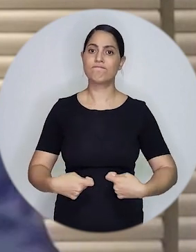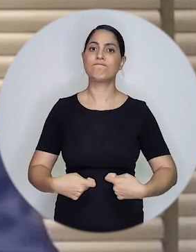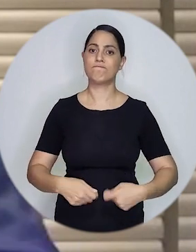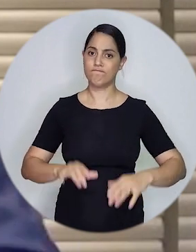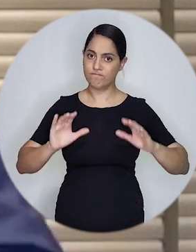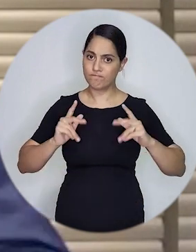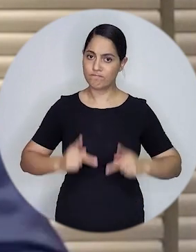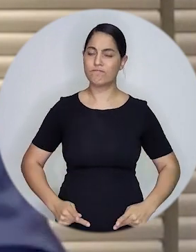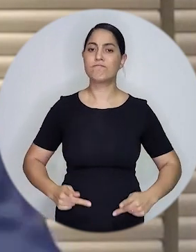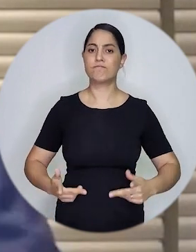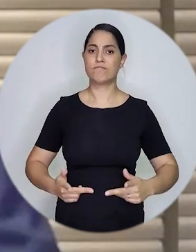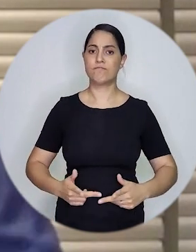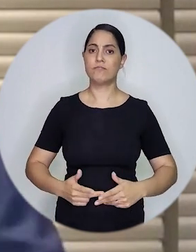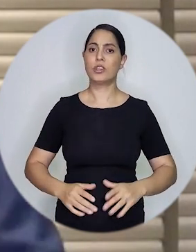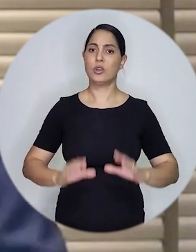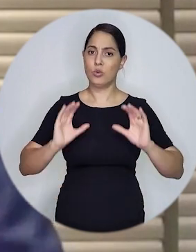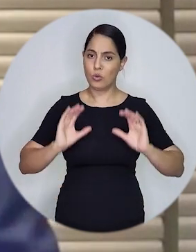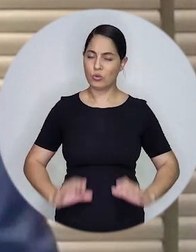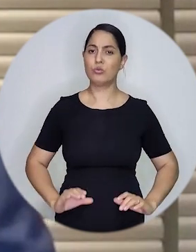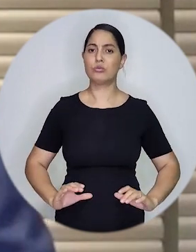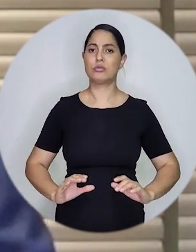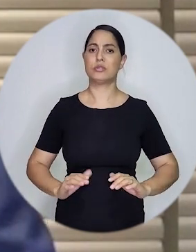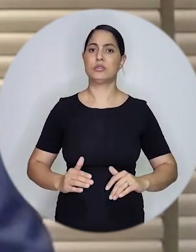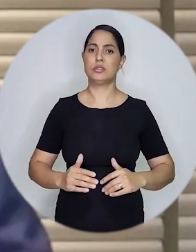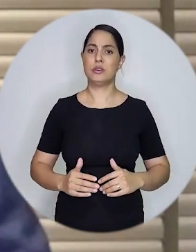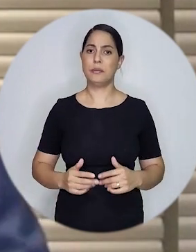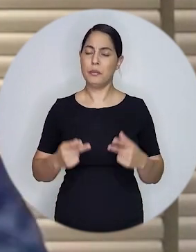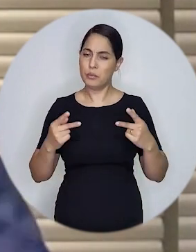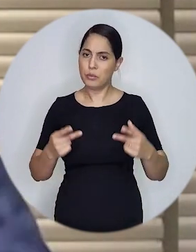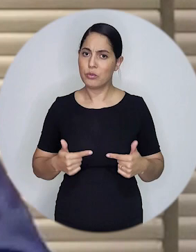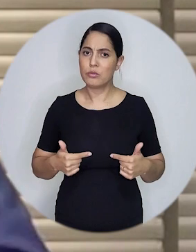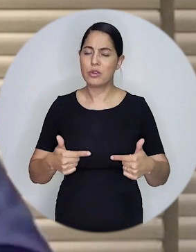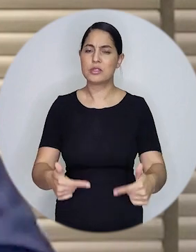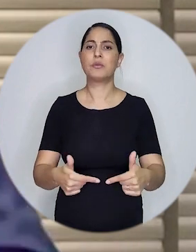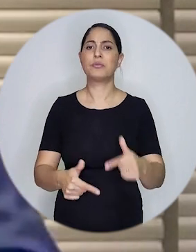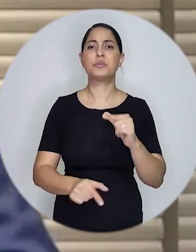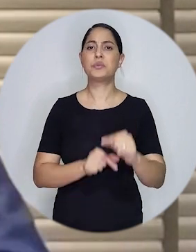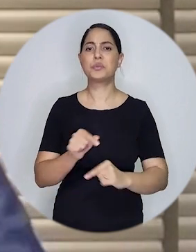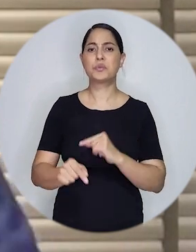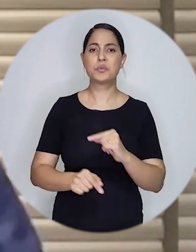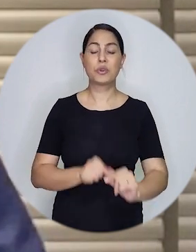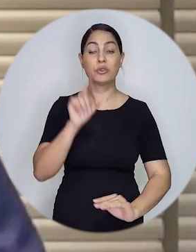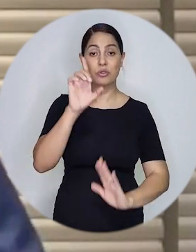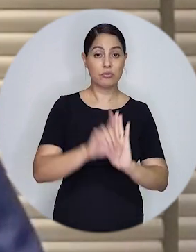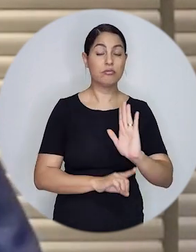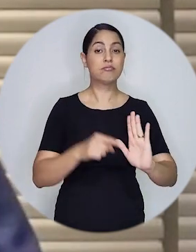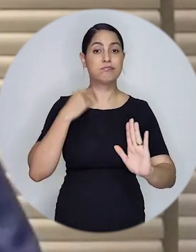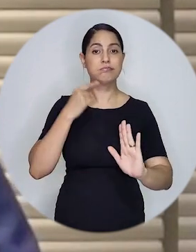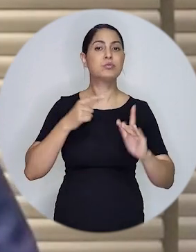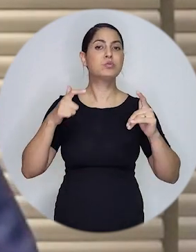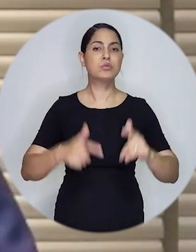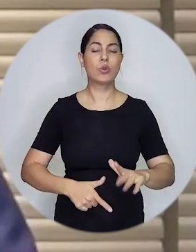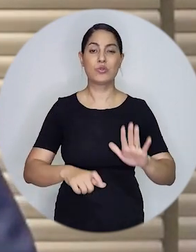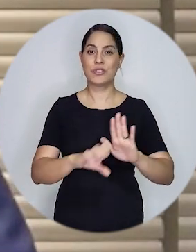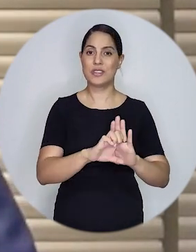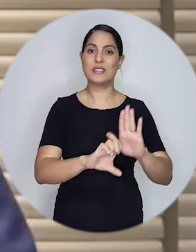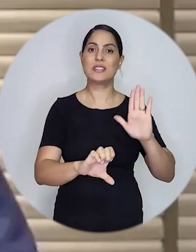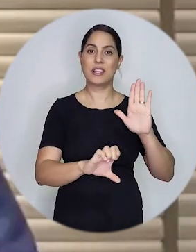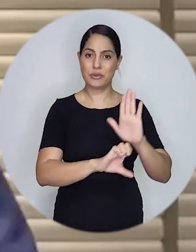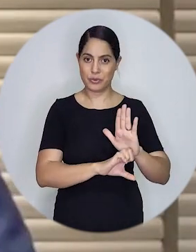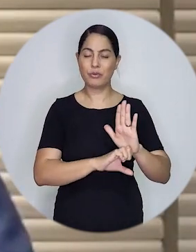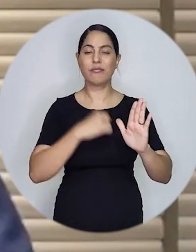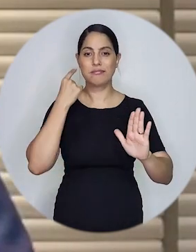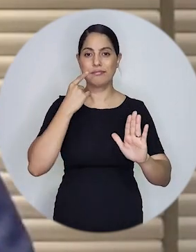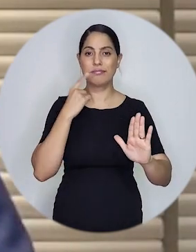atuações, com atualizações de condutas e, acima de tudo, está tudo relacionado ao que rege